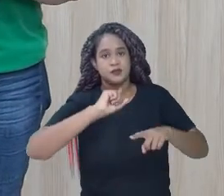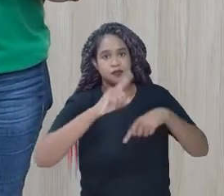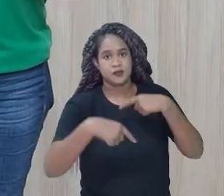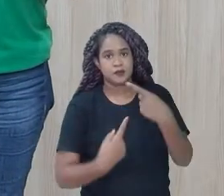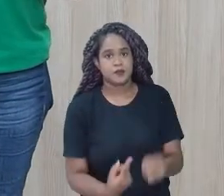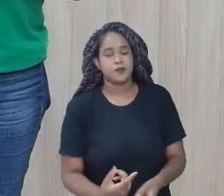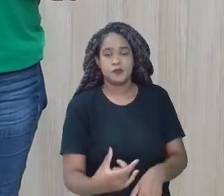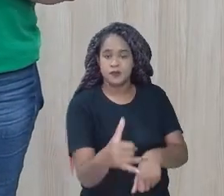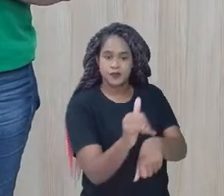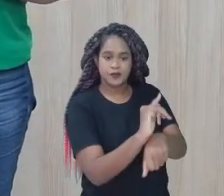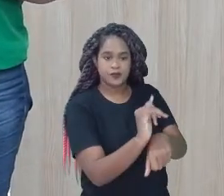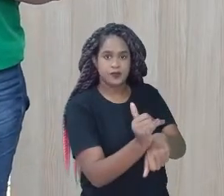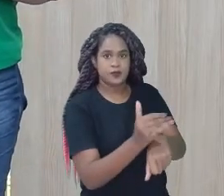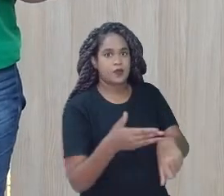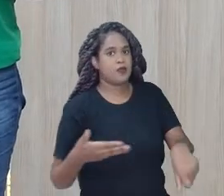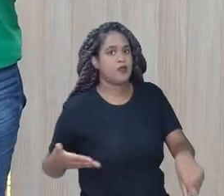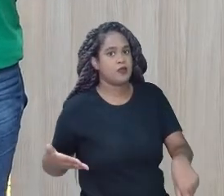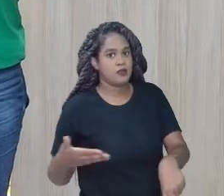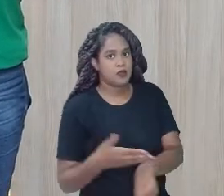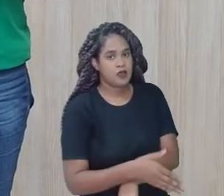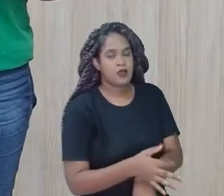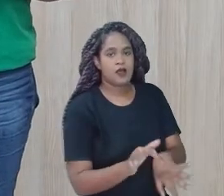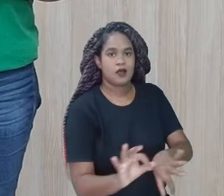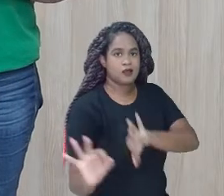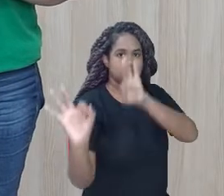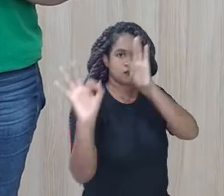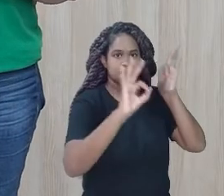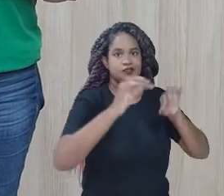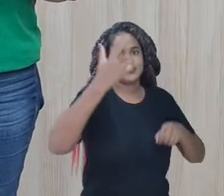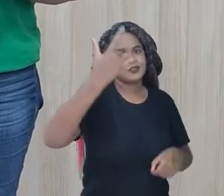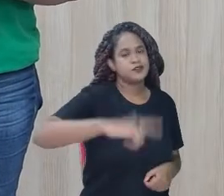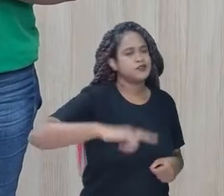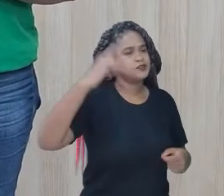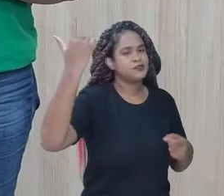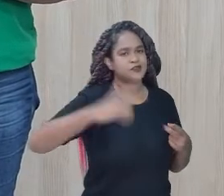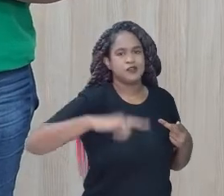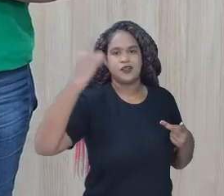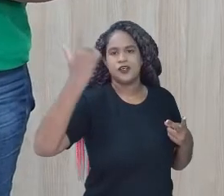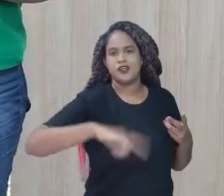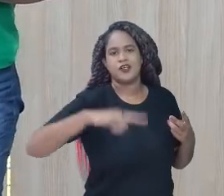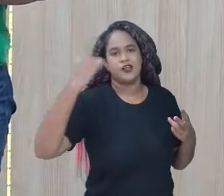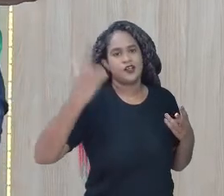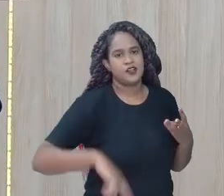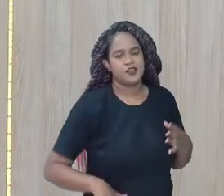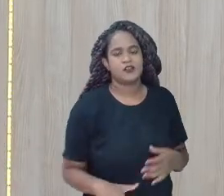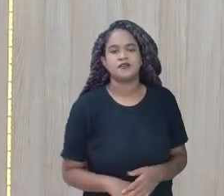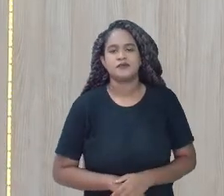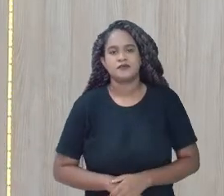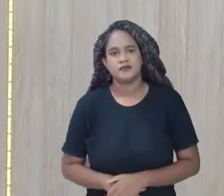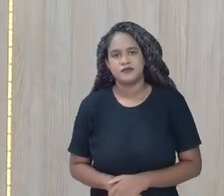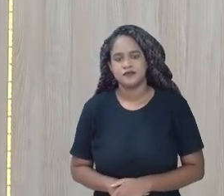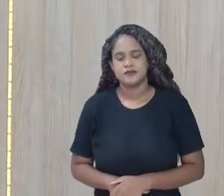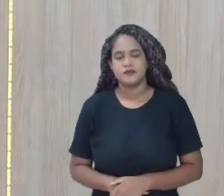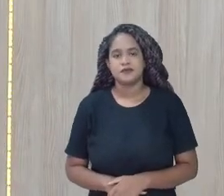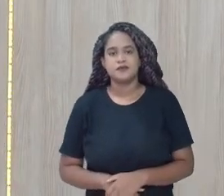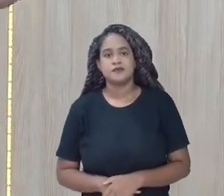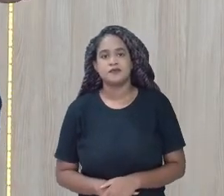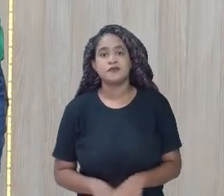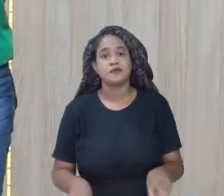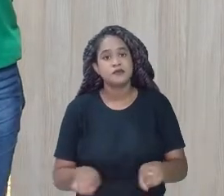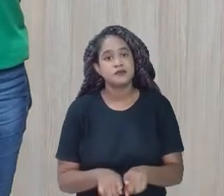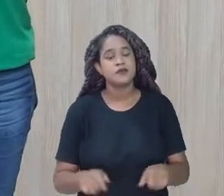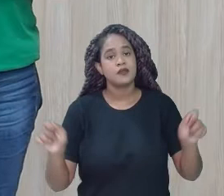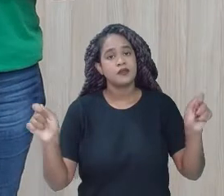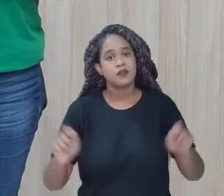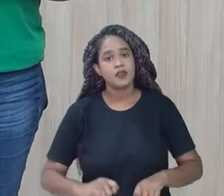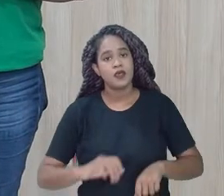não é? No YouTube e assistirem a aula quantas vezes vocês quiserem, não é? E lá também printar a tela,